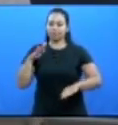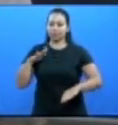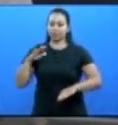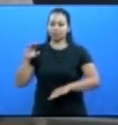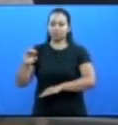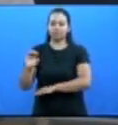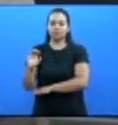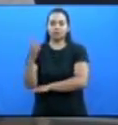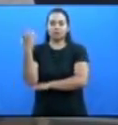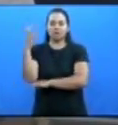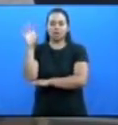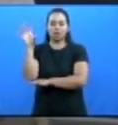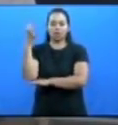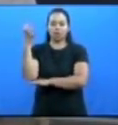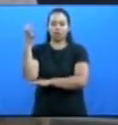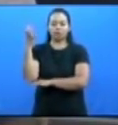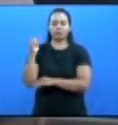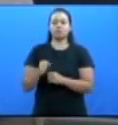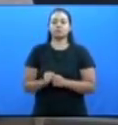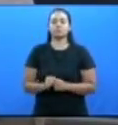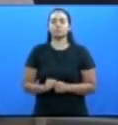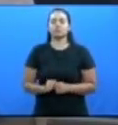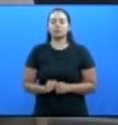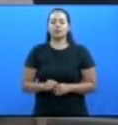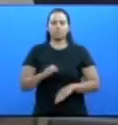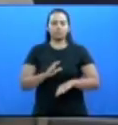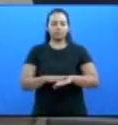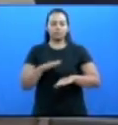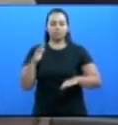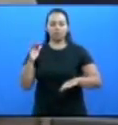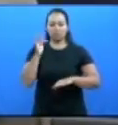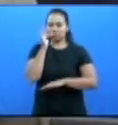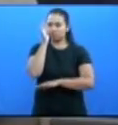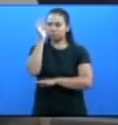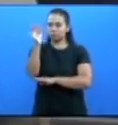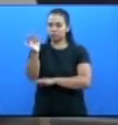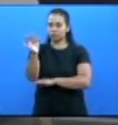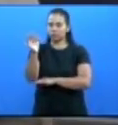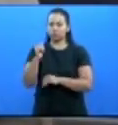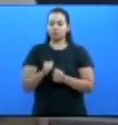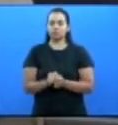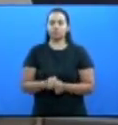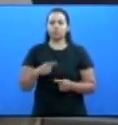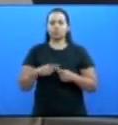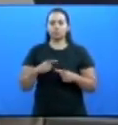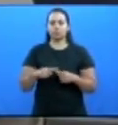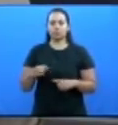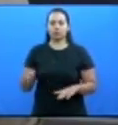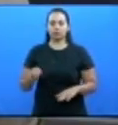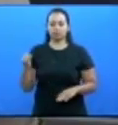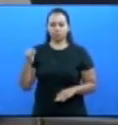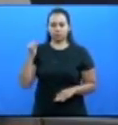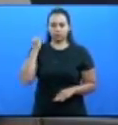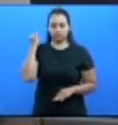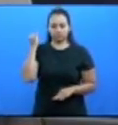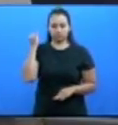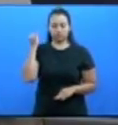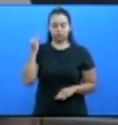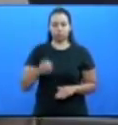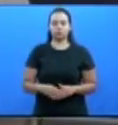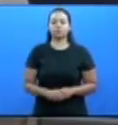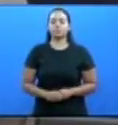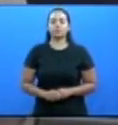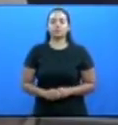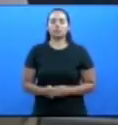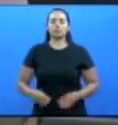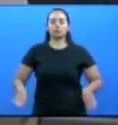grande ansiedade daquela comunidade de ver resolvido definitivamente os problemas que envolvem, porque ali